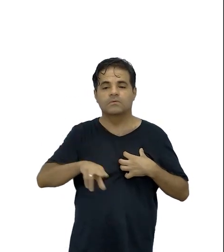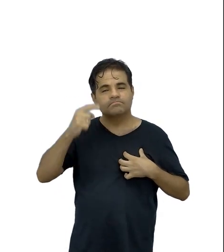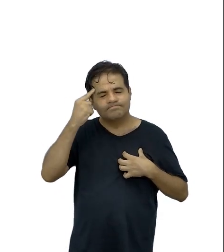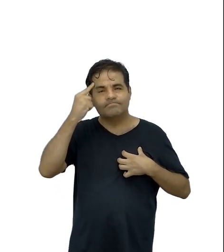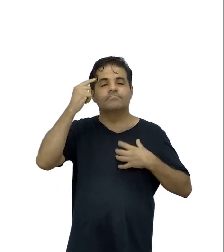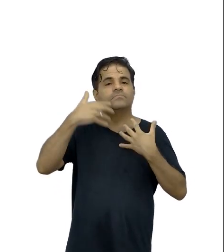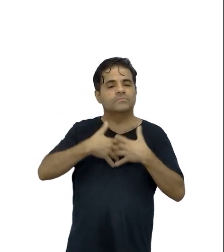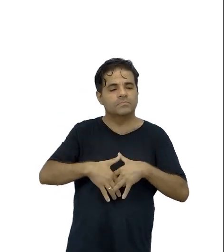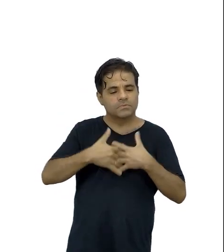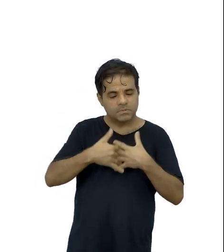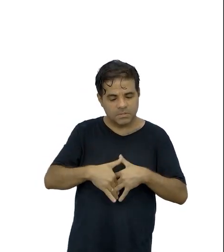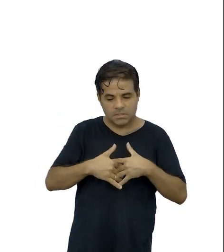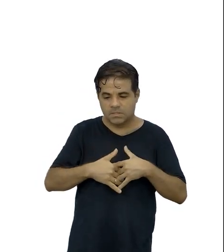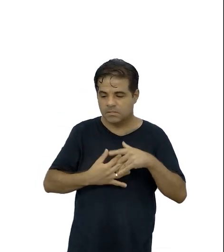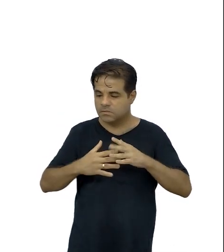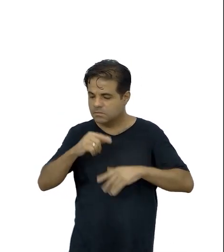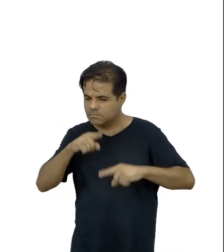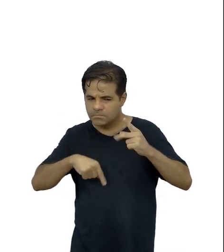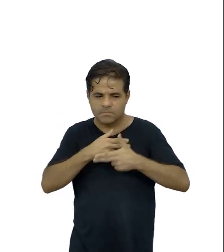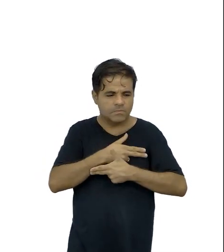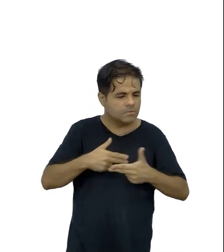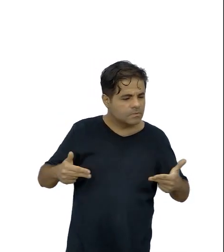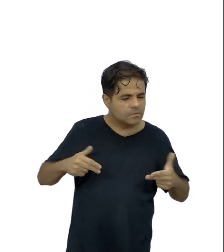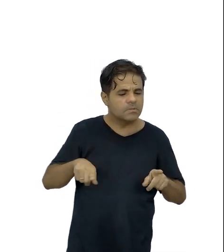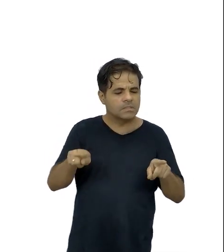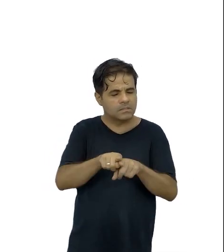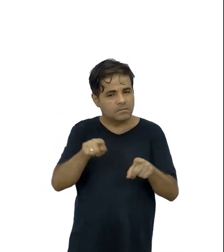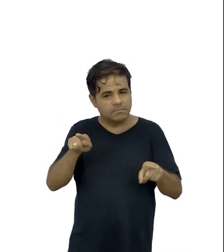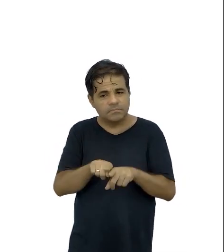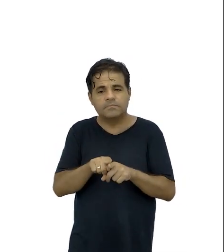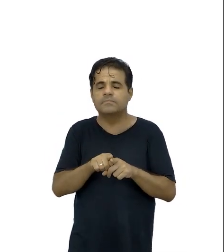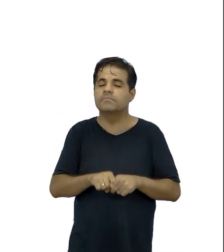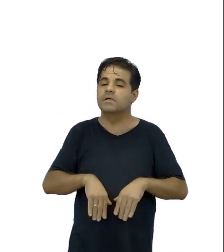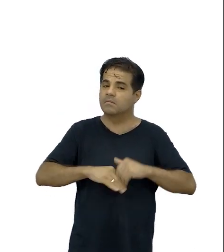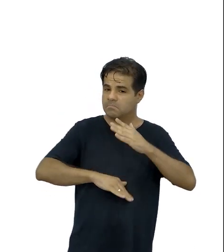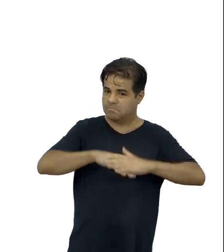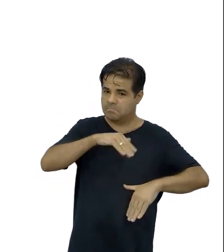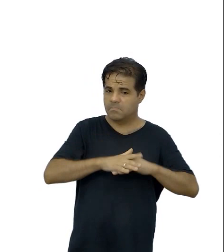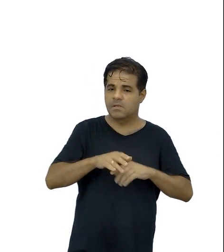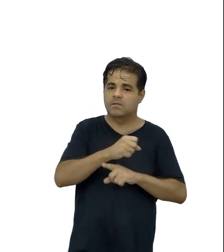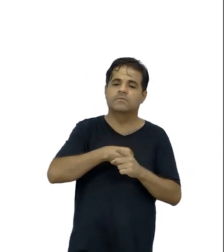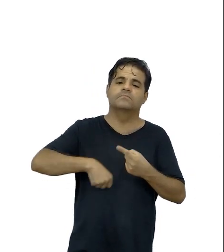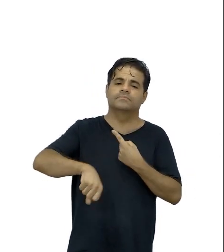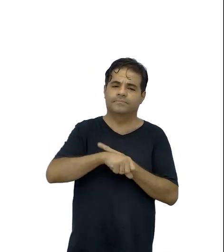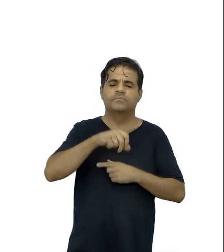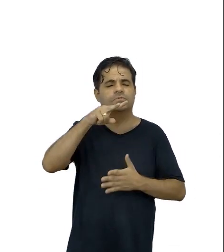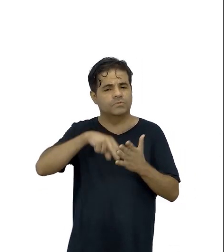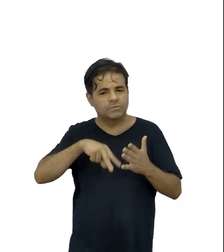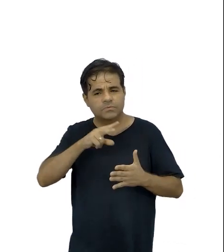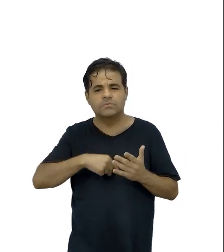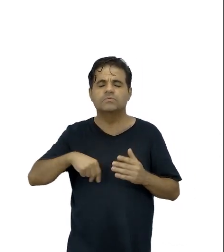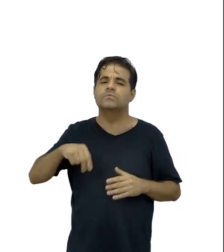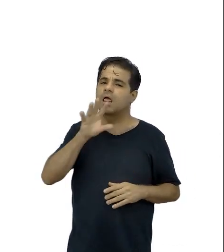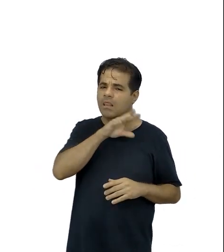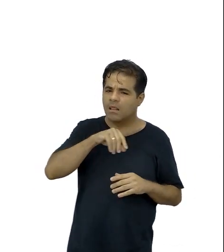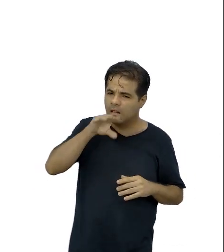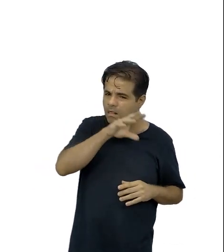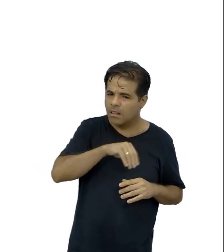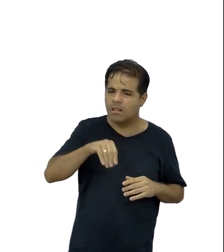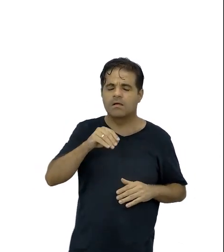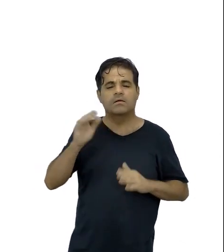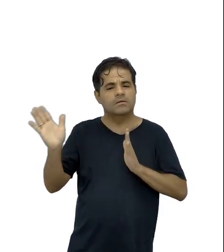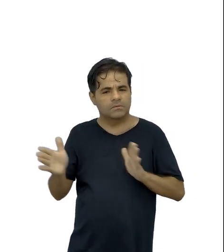consciente da língua e seus recursos. Além de que as práticas sociais de leitura, de oralidade,